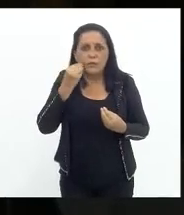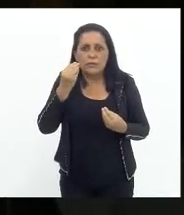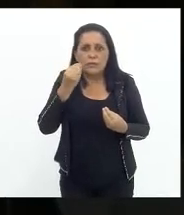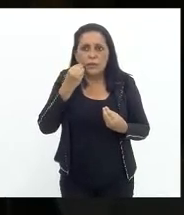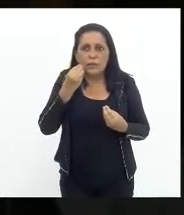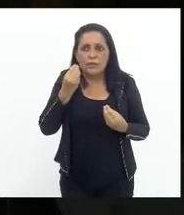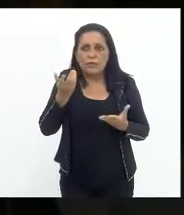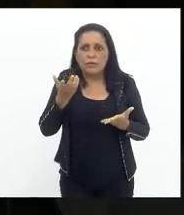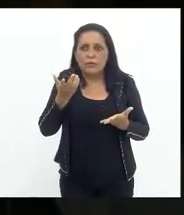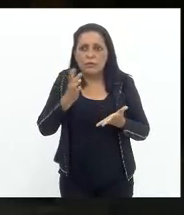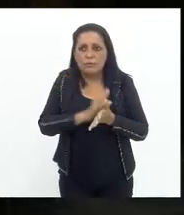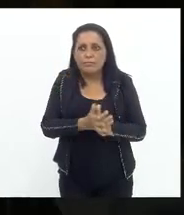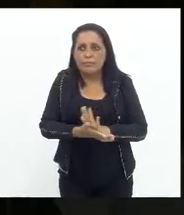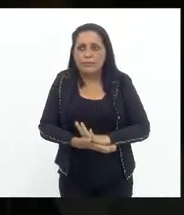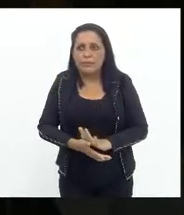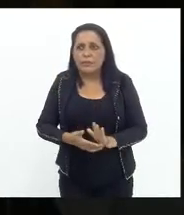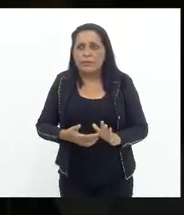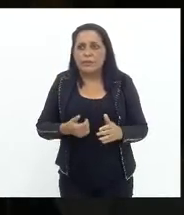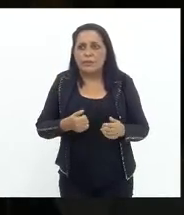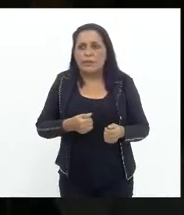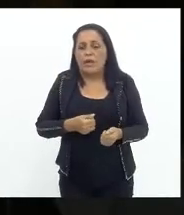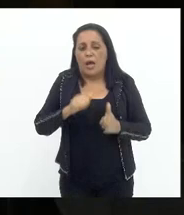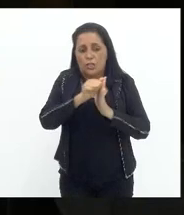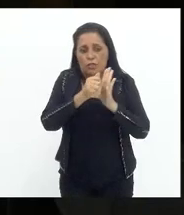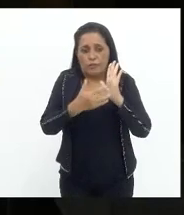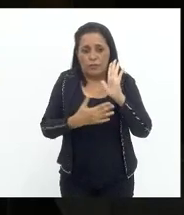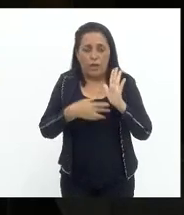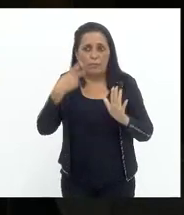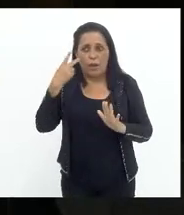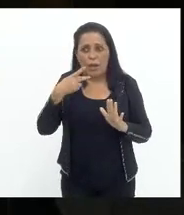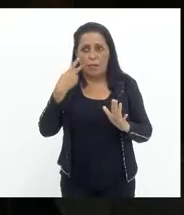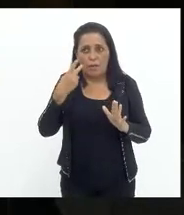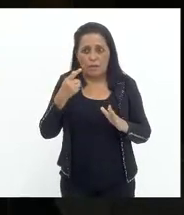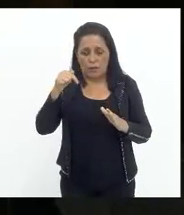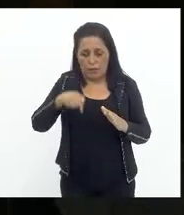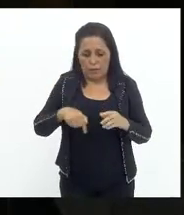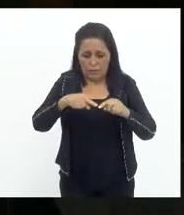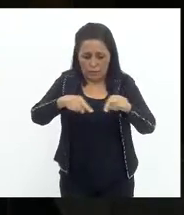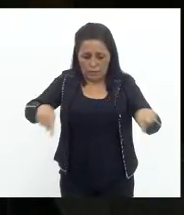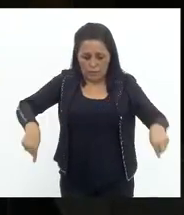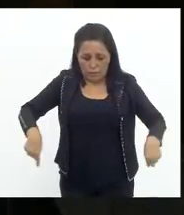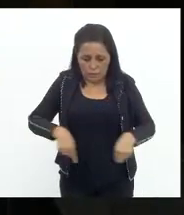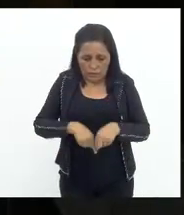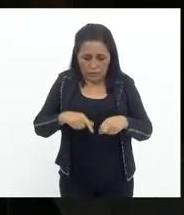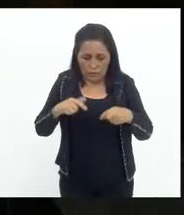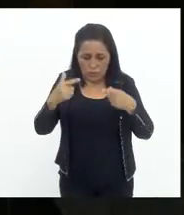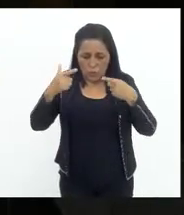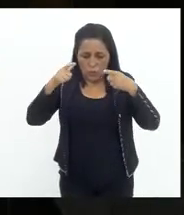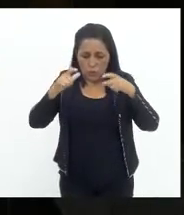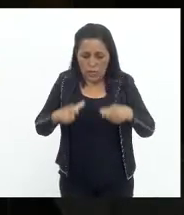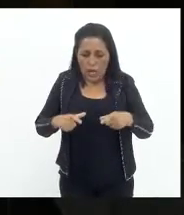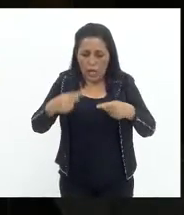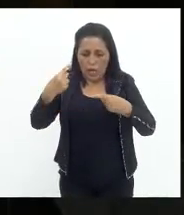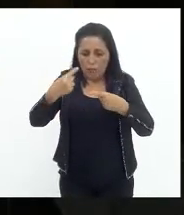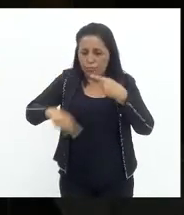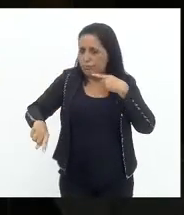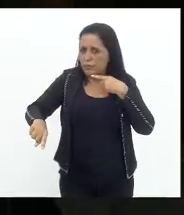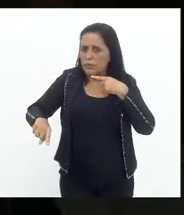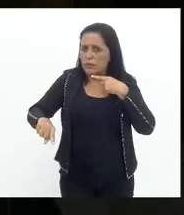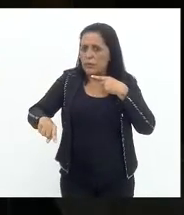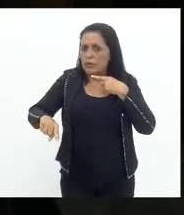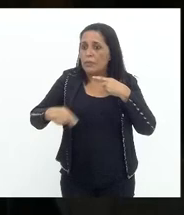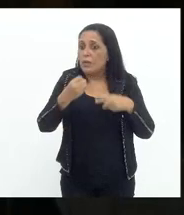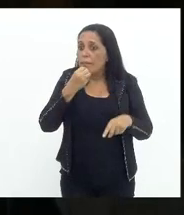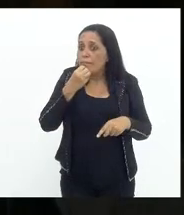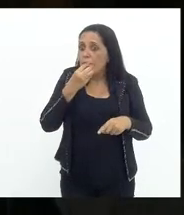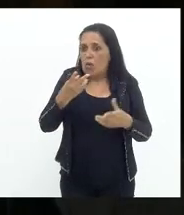denegrir a atividade parlamentar de outrem. Aqui dentro tem sido um local de discordância ideológica, e que bom que isso tenha